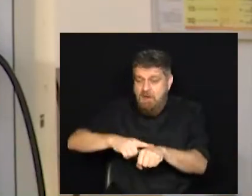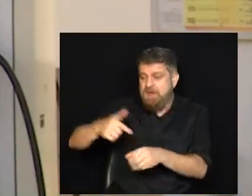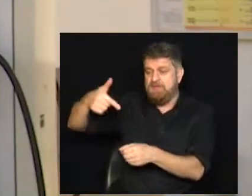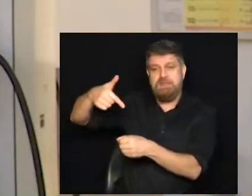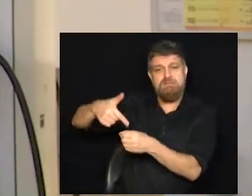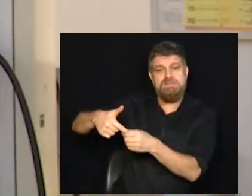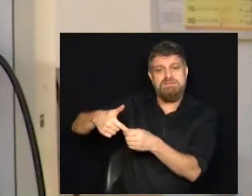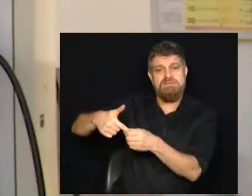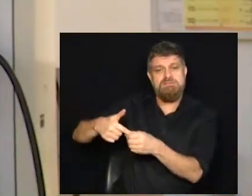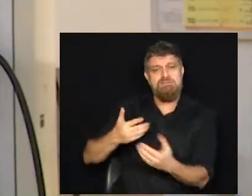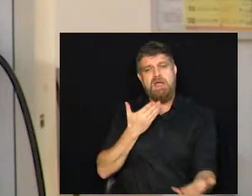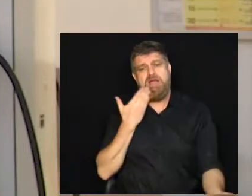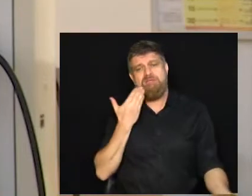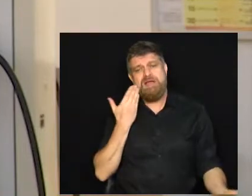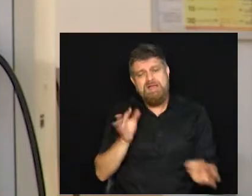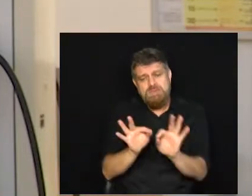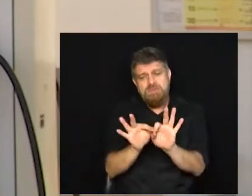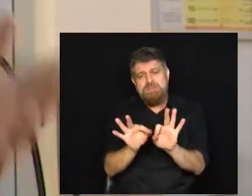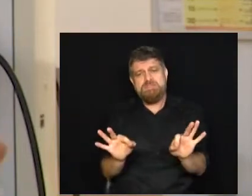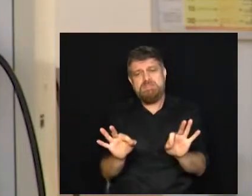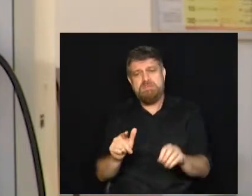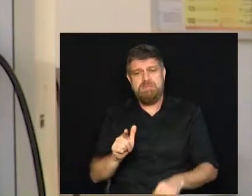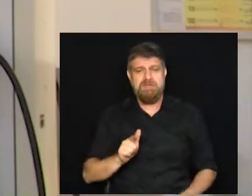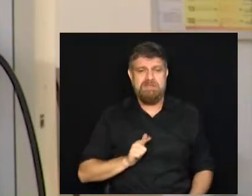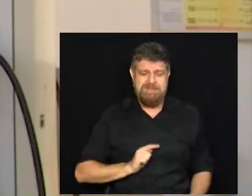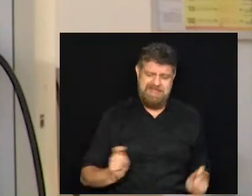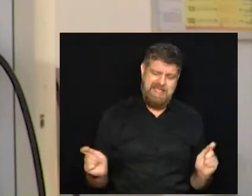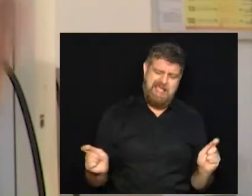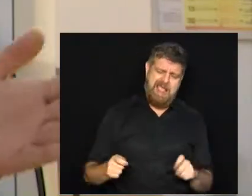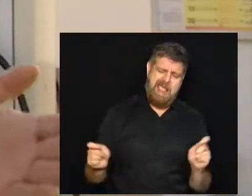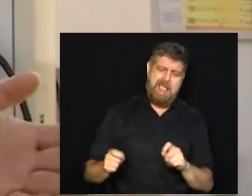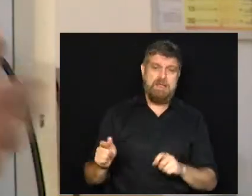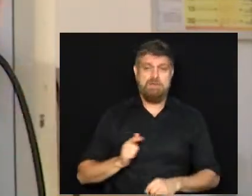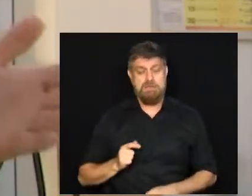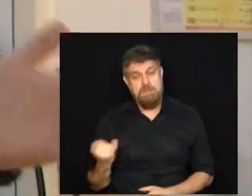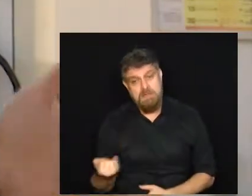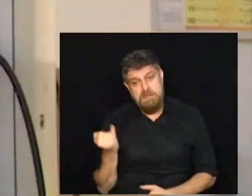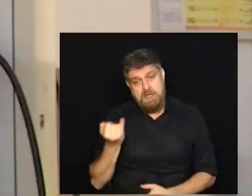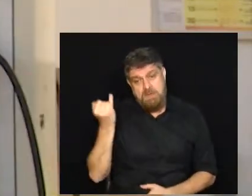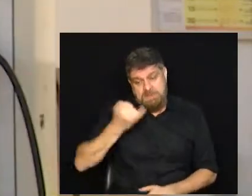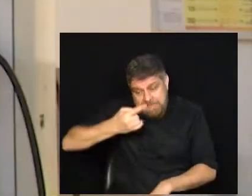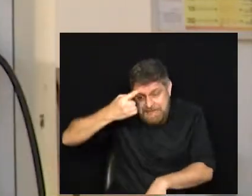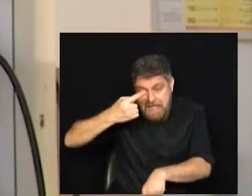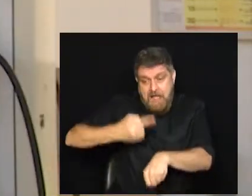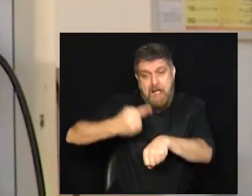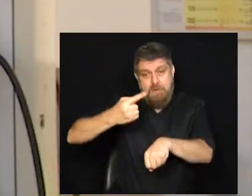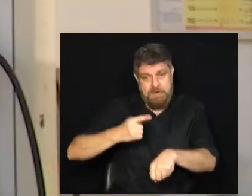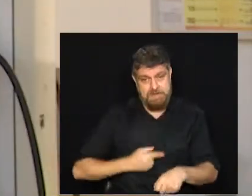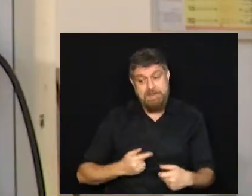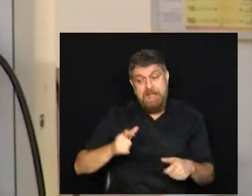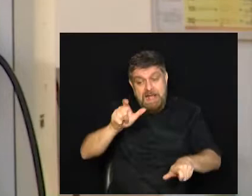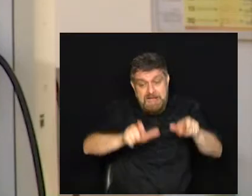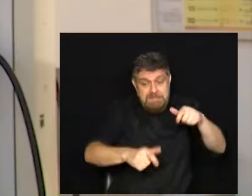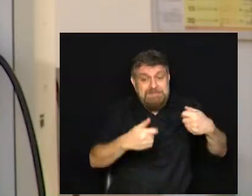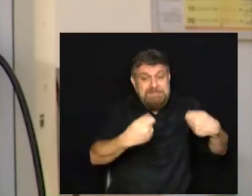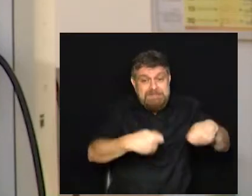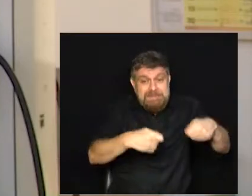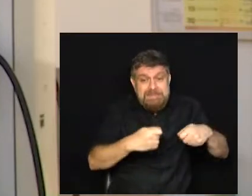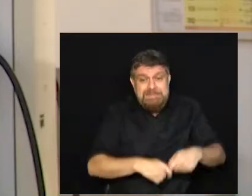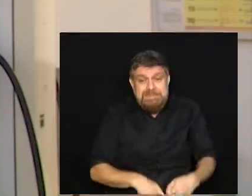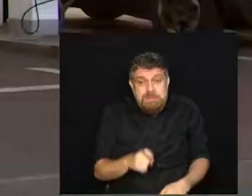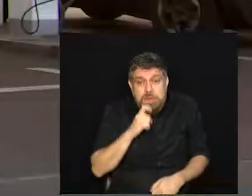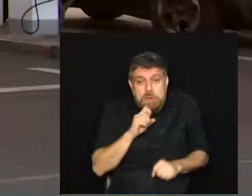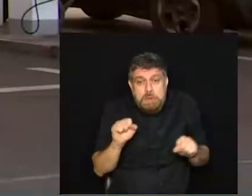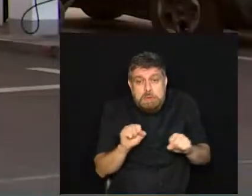e jogar dentro da caixa. É bastante simples, é fácil, então é muito importante nesse momento de necessidade que o país está